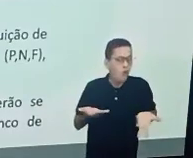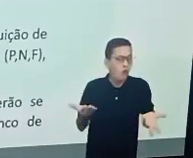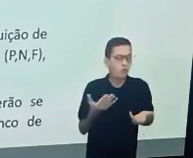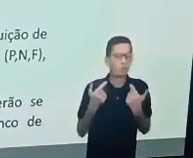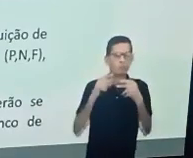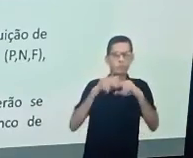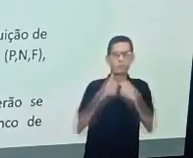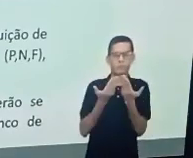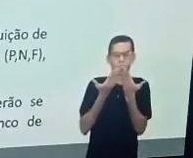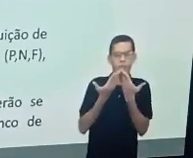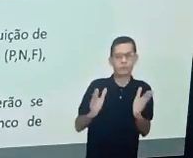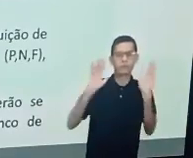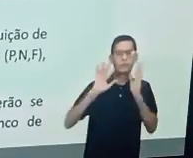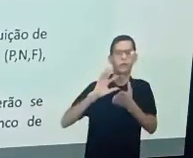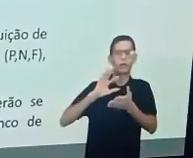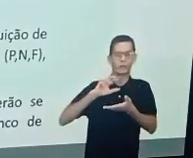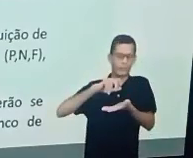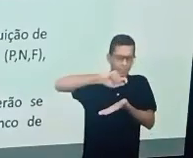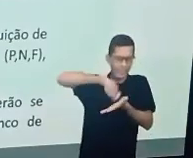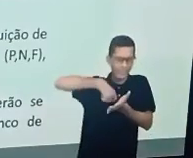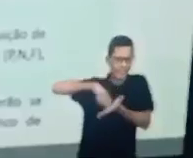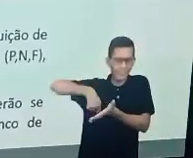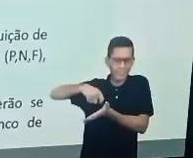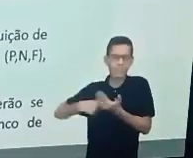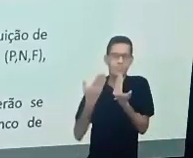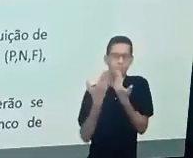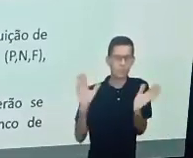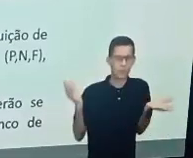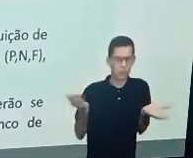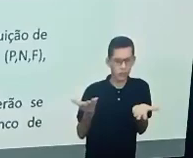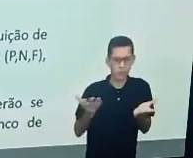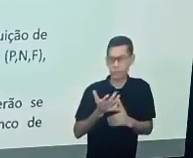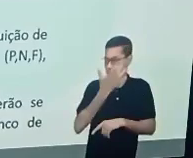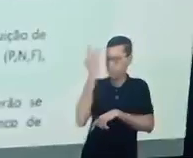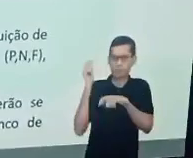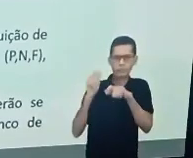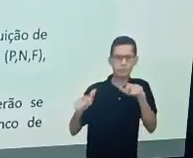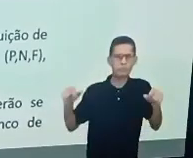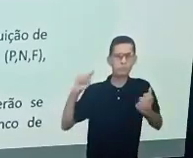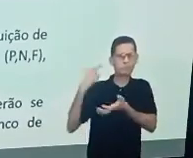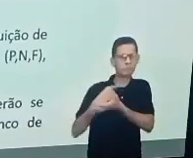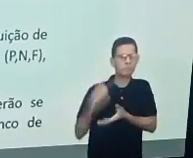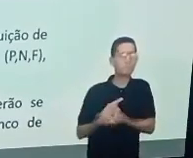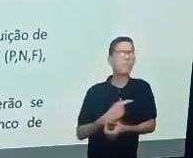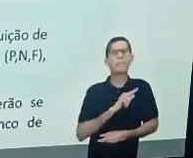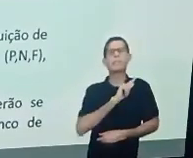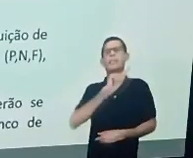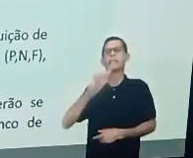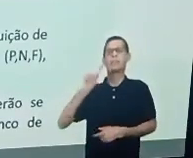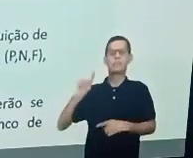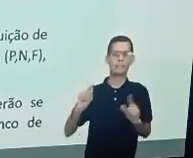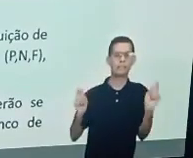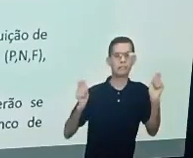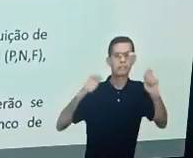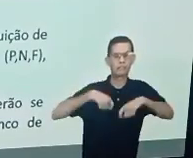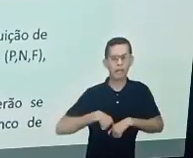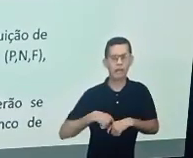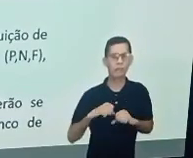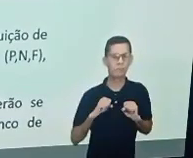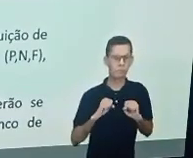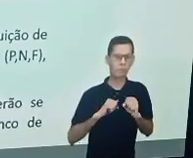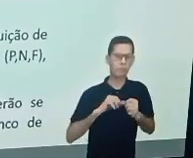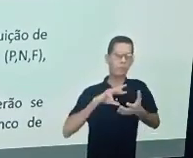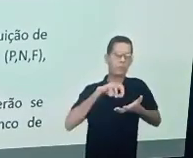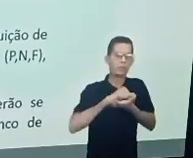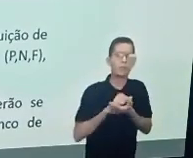abertura do processo de inscrição, né? A maior pergunta de todas é quem pode se inscrever para o processo inicial de